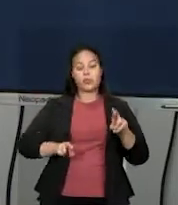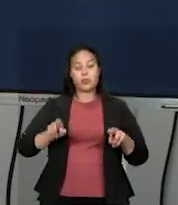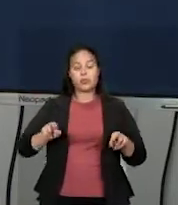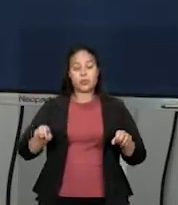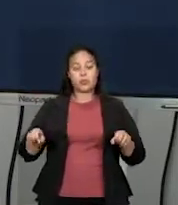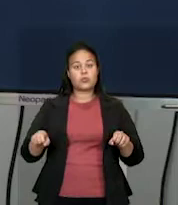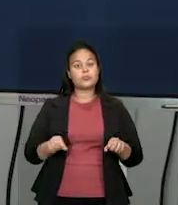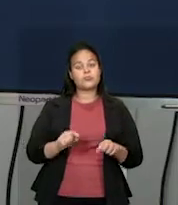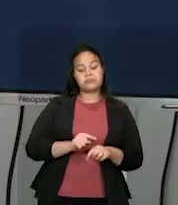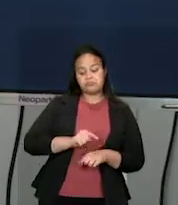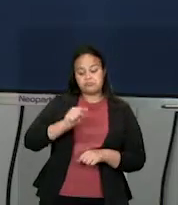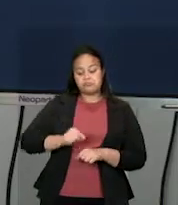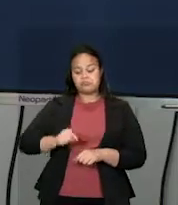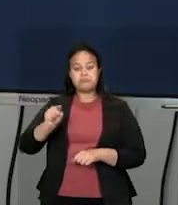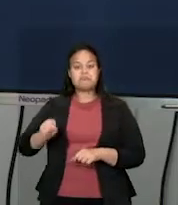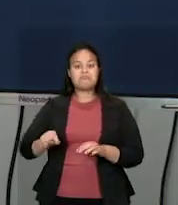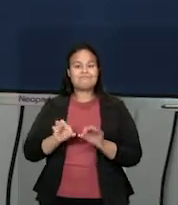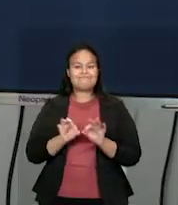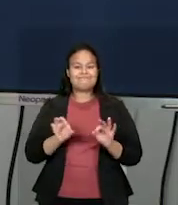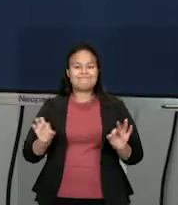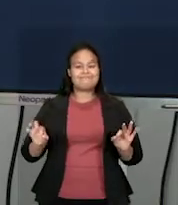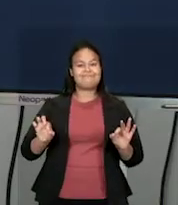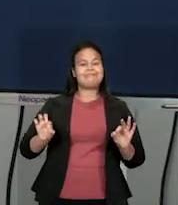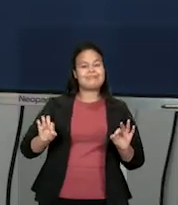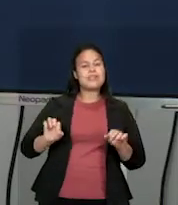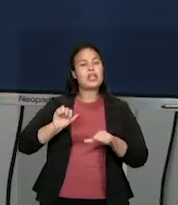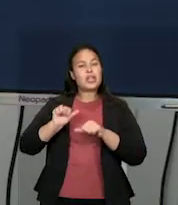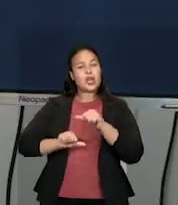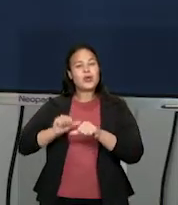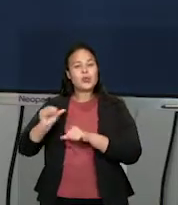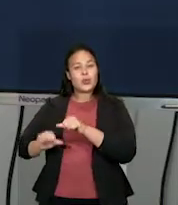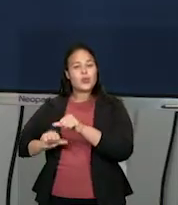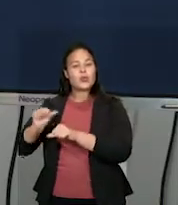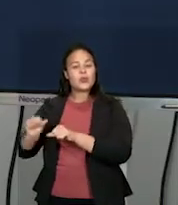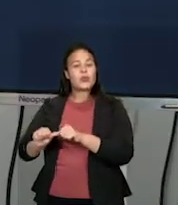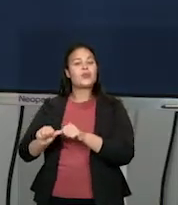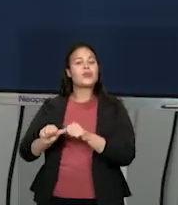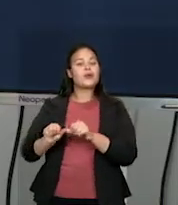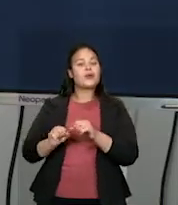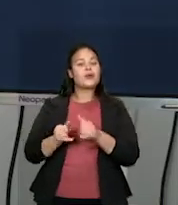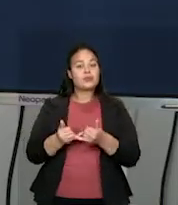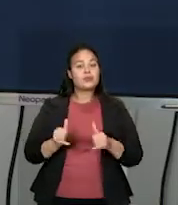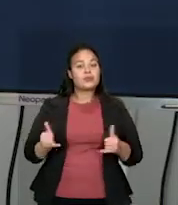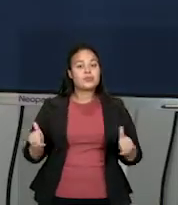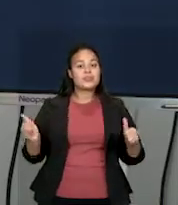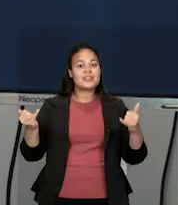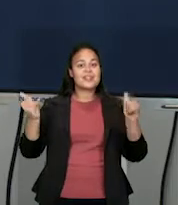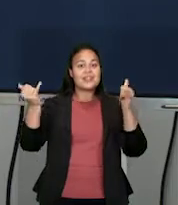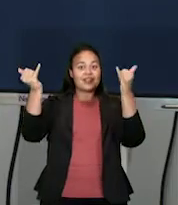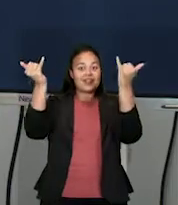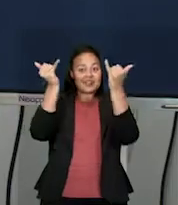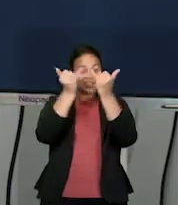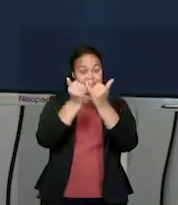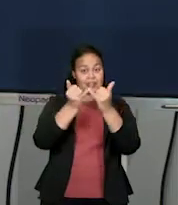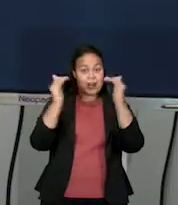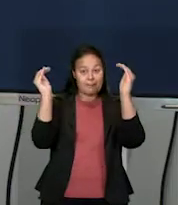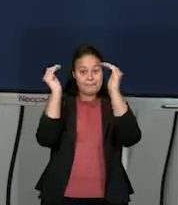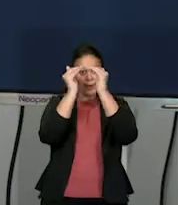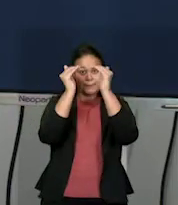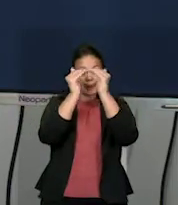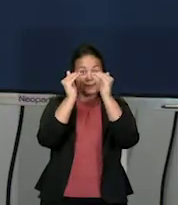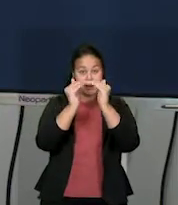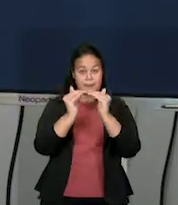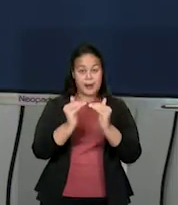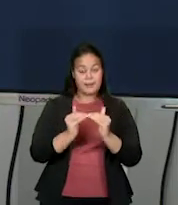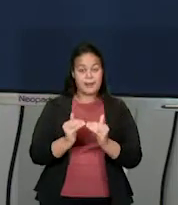em série ou ramificada, se eu troco uma parte do circuito pelo resistor equivalente, se ele